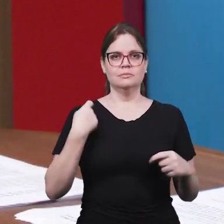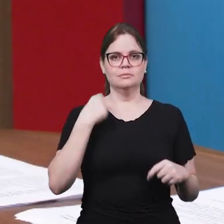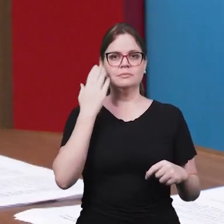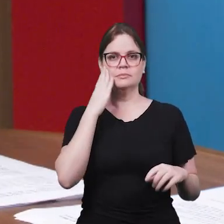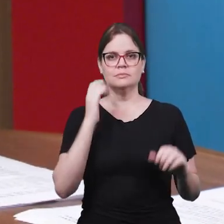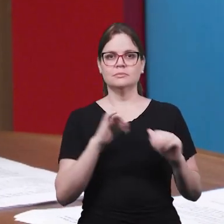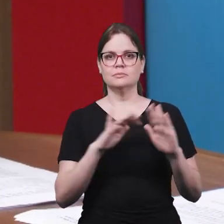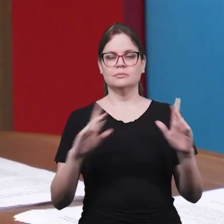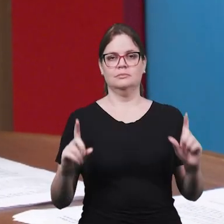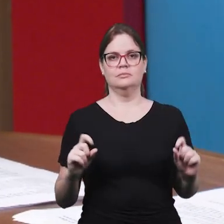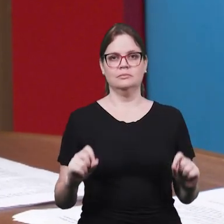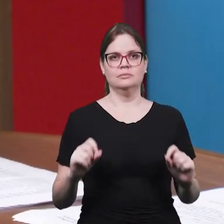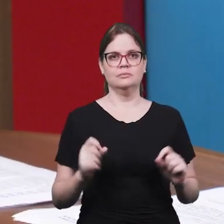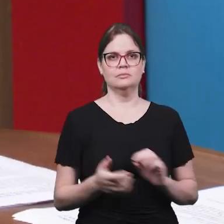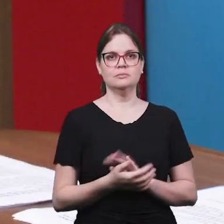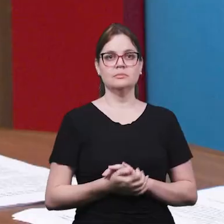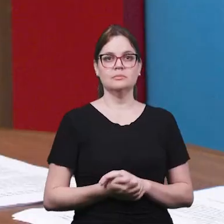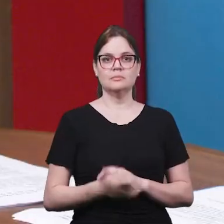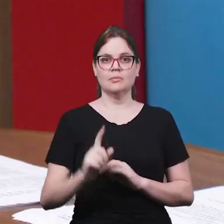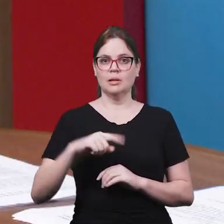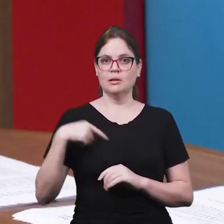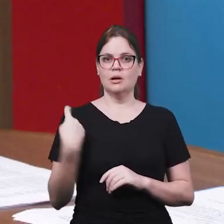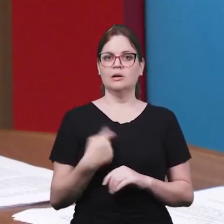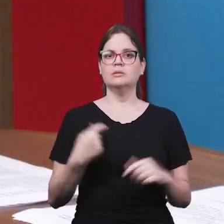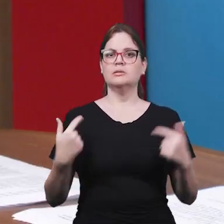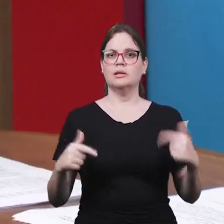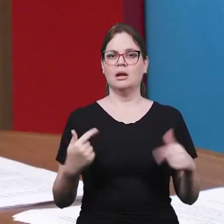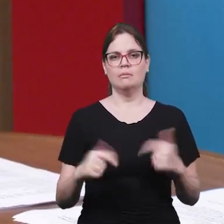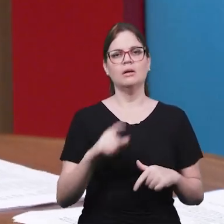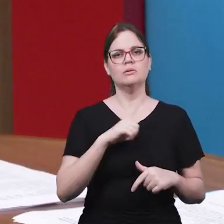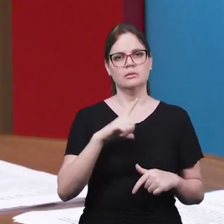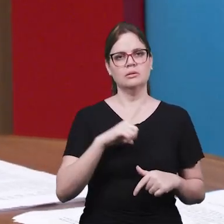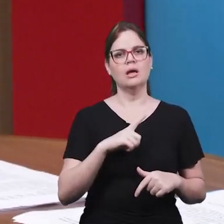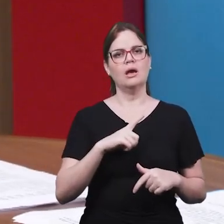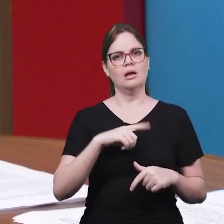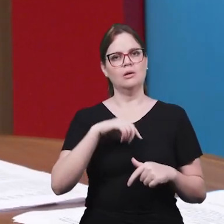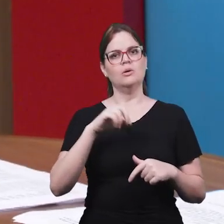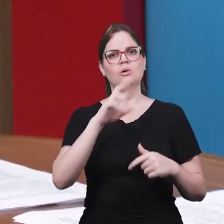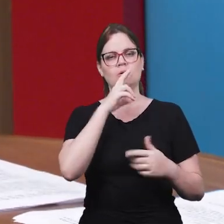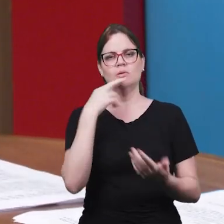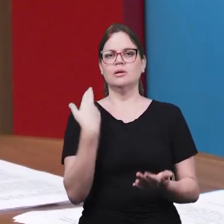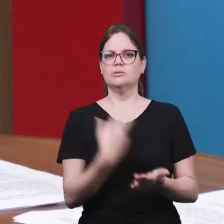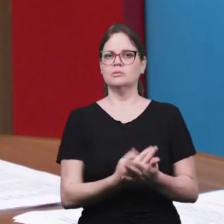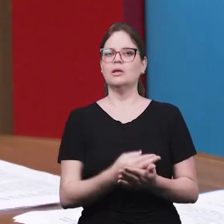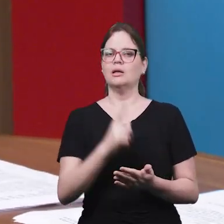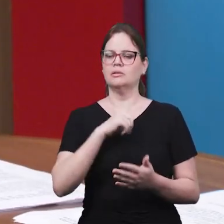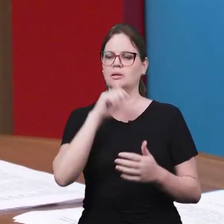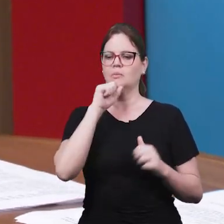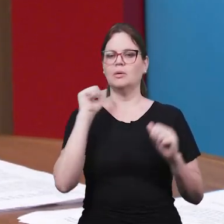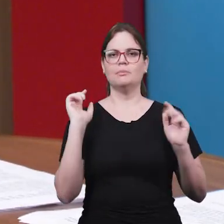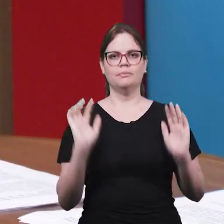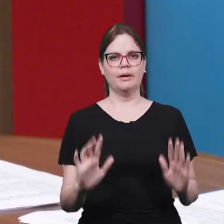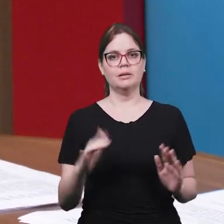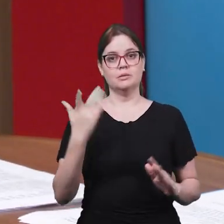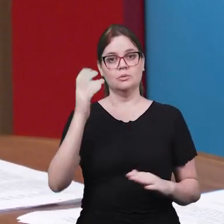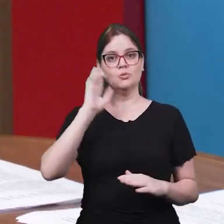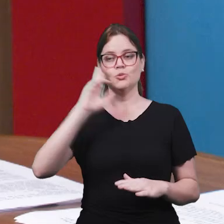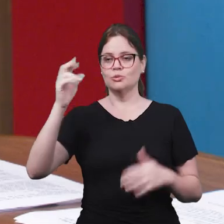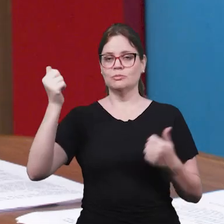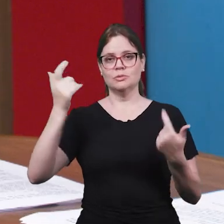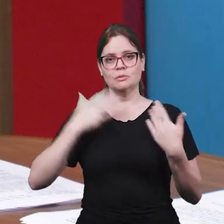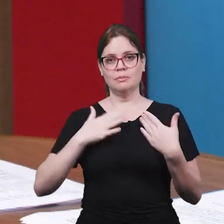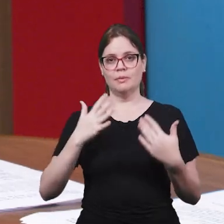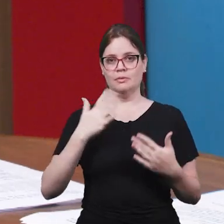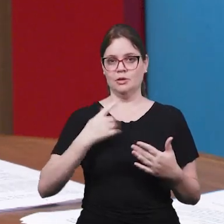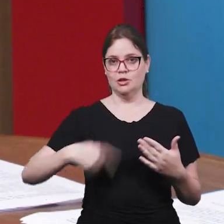isso, né, no chamado, que o nosso trabalho tem uma recompensa. O Senhor nos recompensa, né? Aquilo que